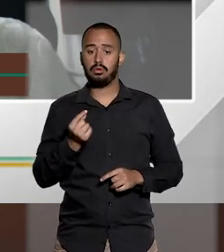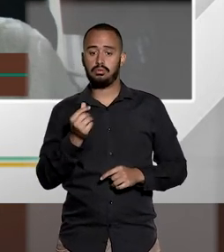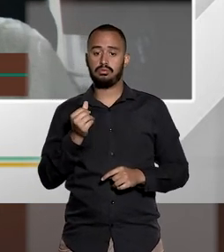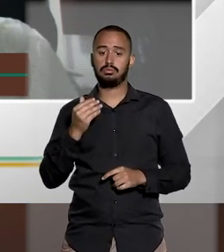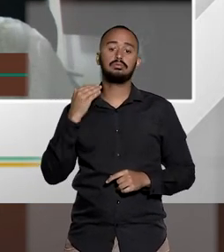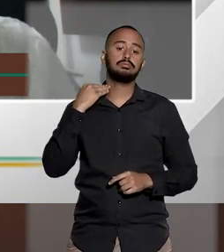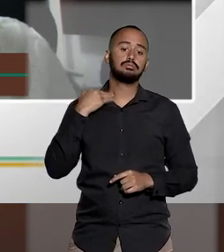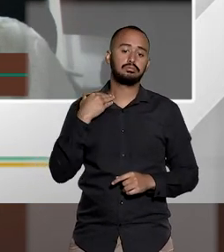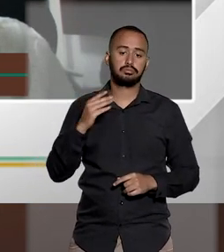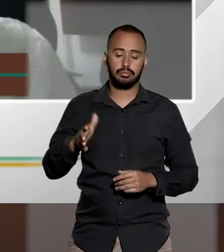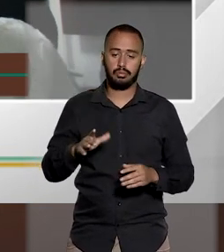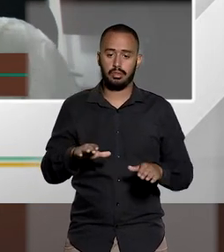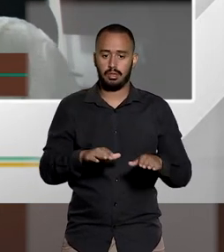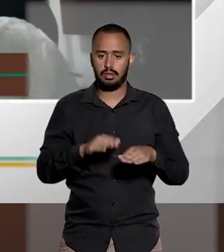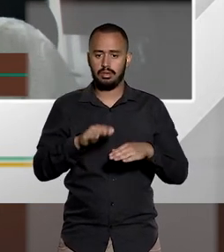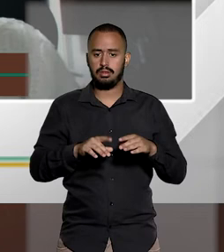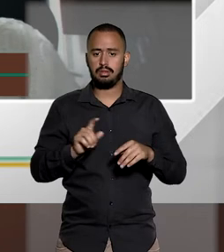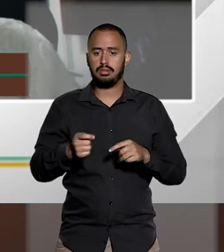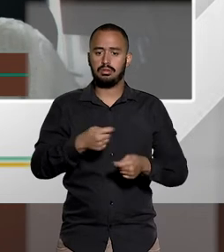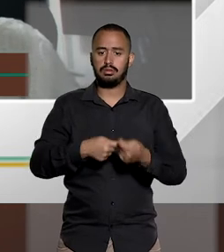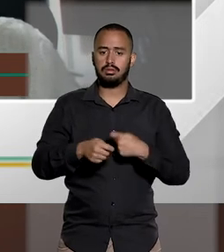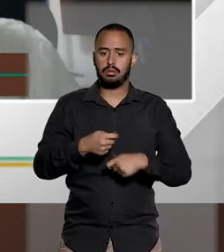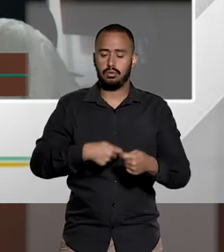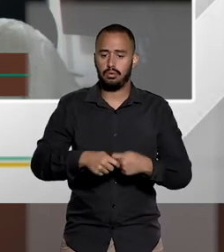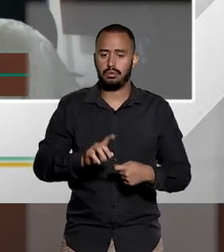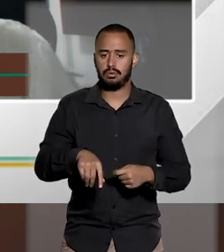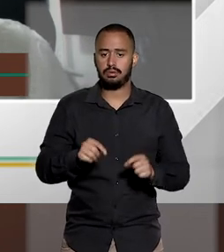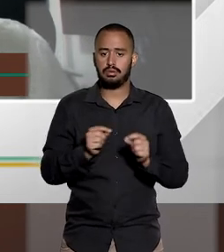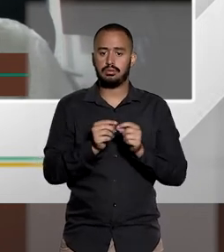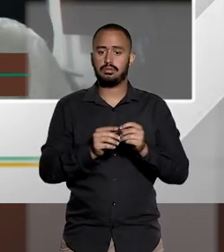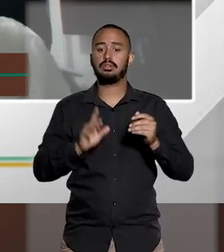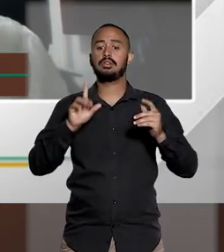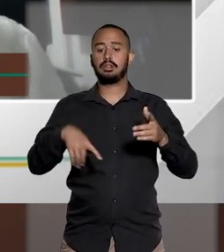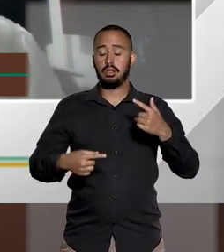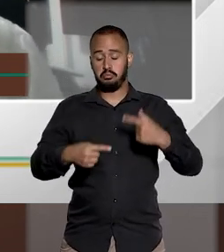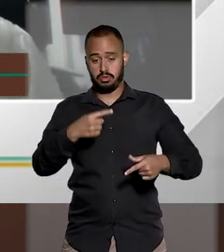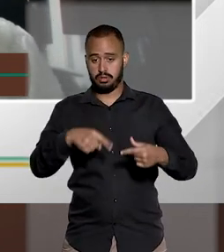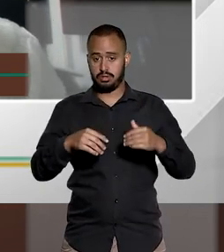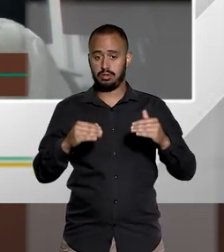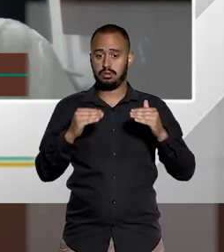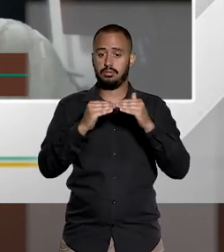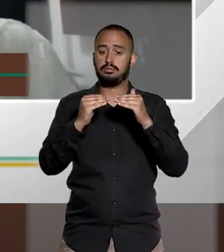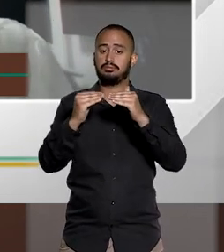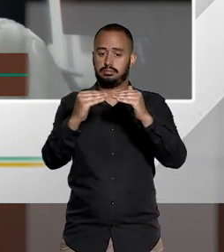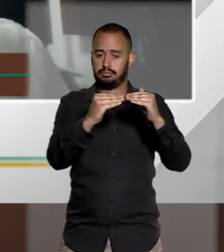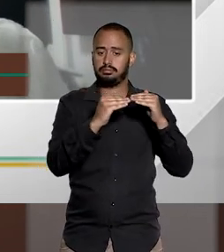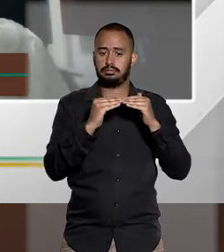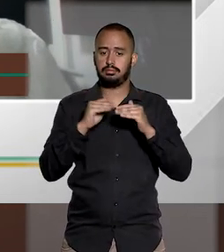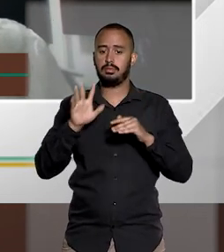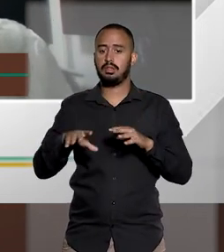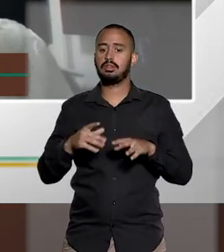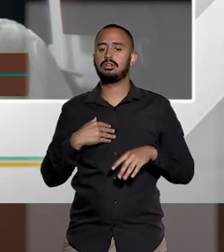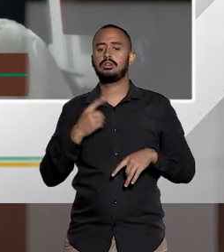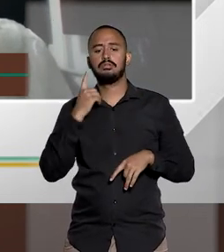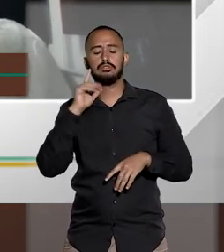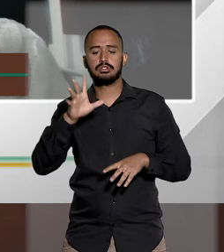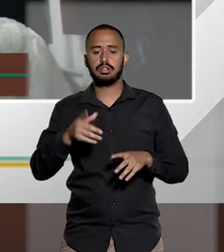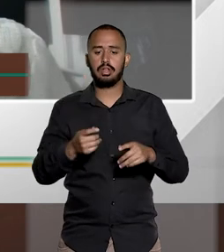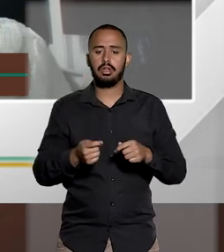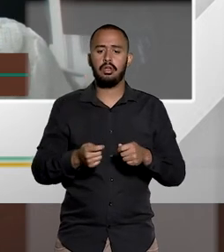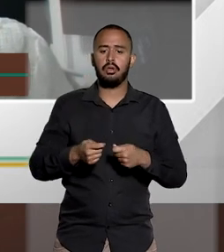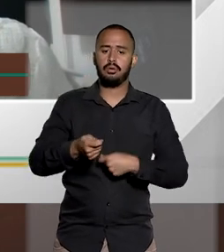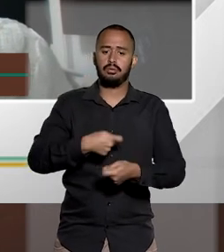na prática, grande caso dos casos de arbitragem envolvem a questão do equilíbrio econômico-financeiro. Já participei de algumas